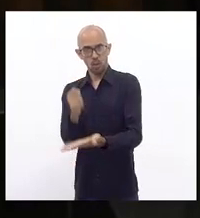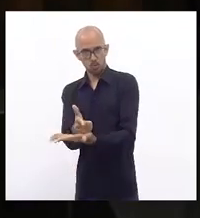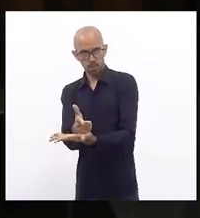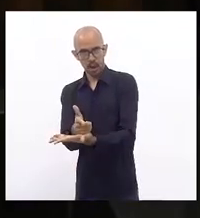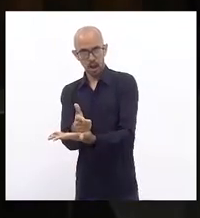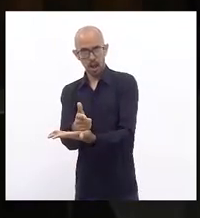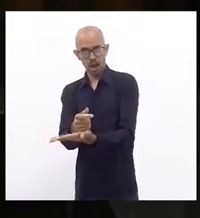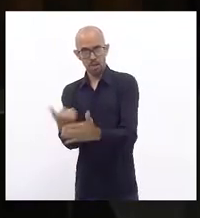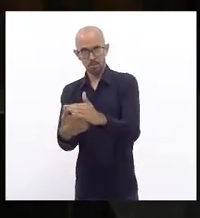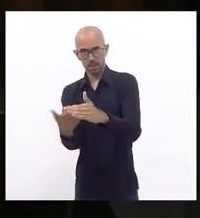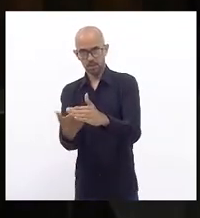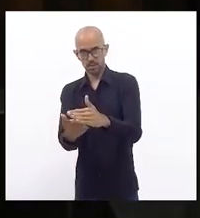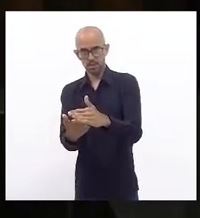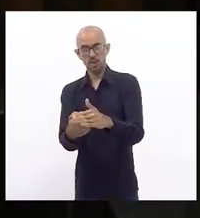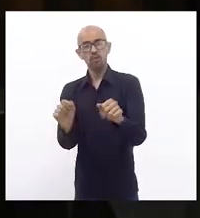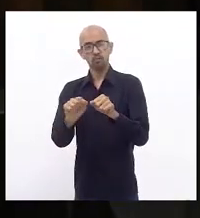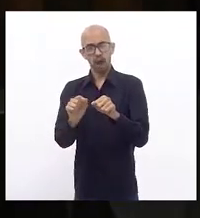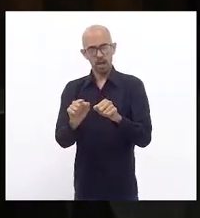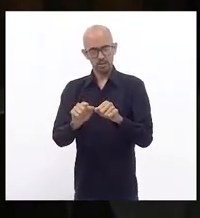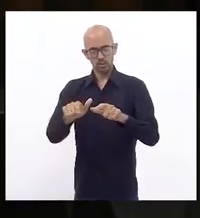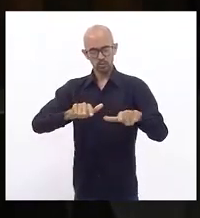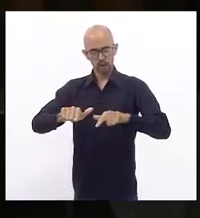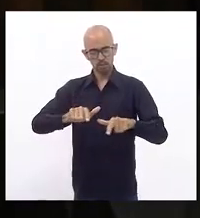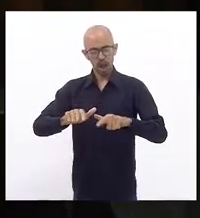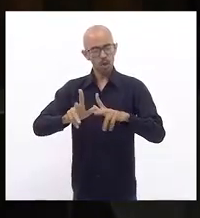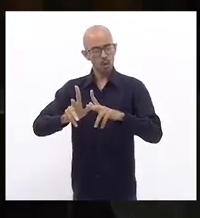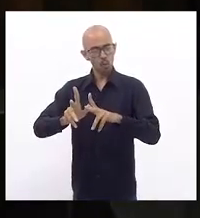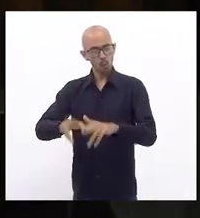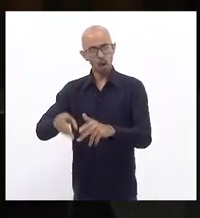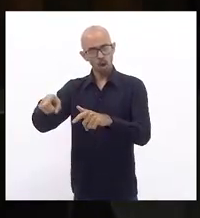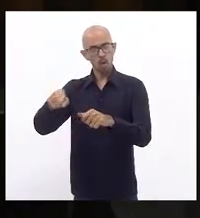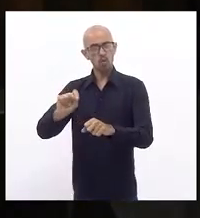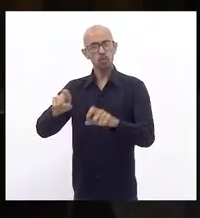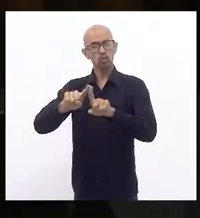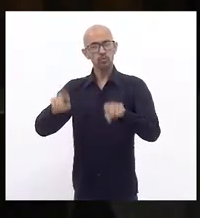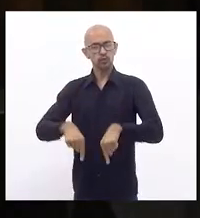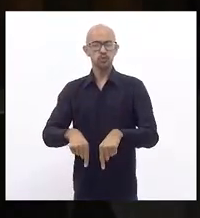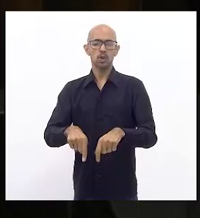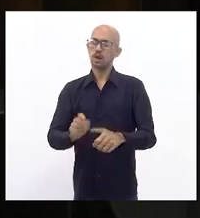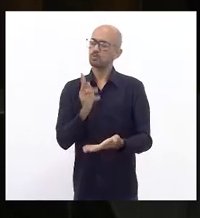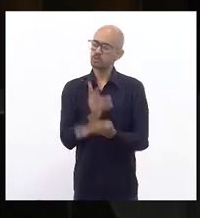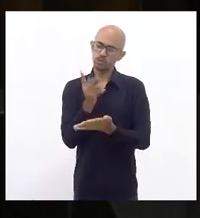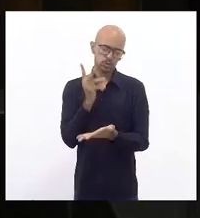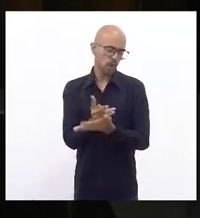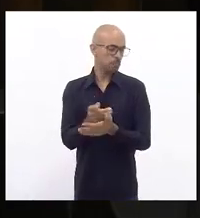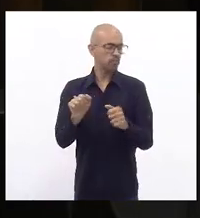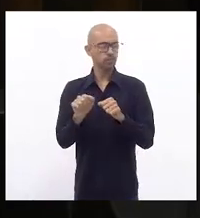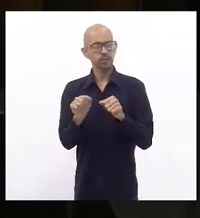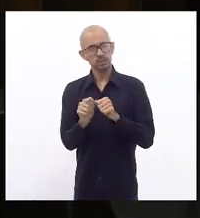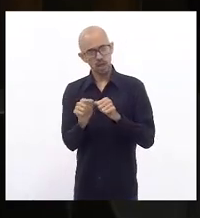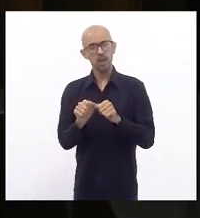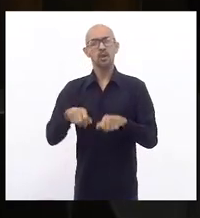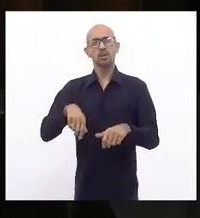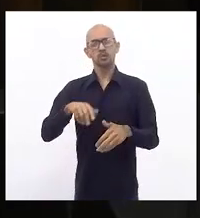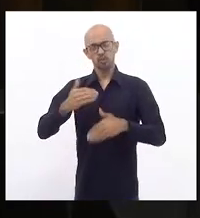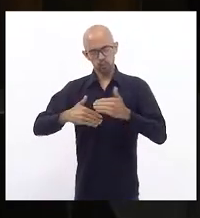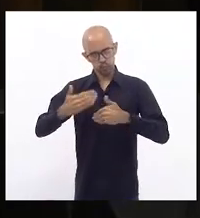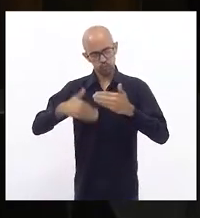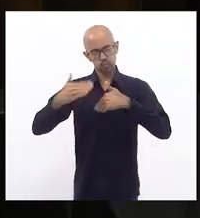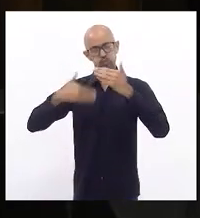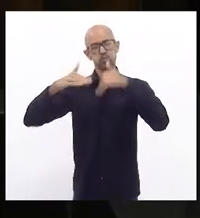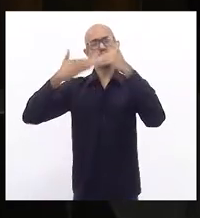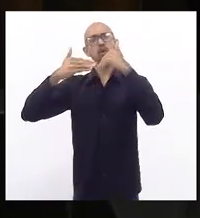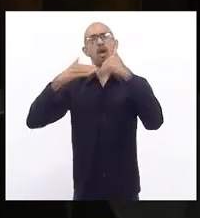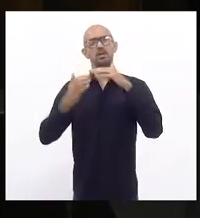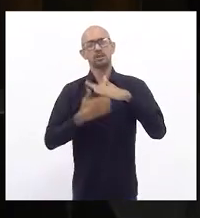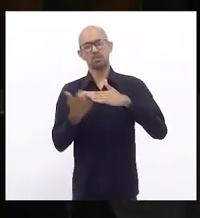trabalho que os servidores da SEDAI sempre fizeram e tocaram essa grande empresa